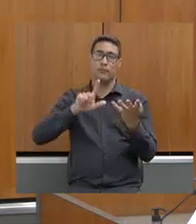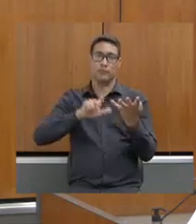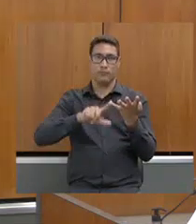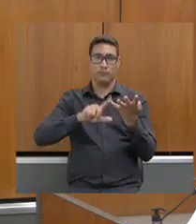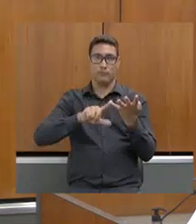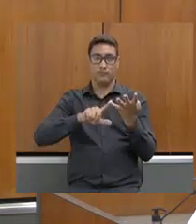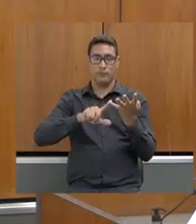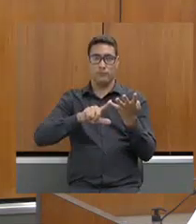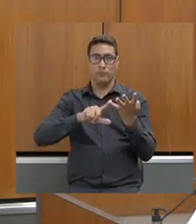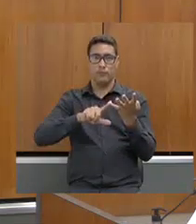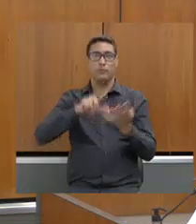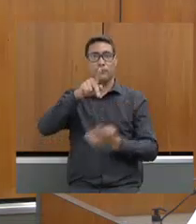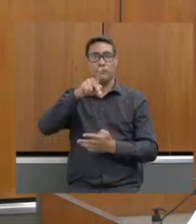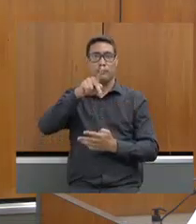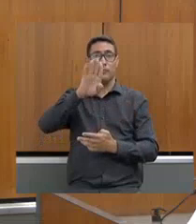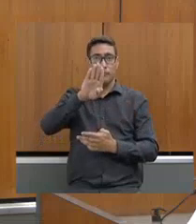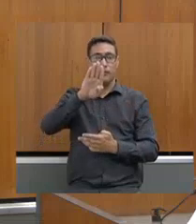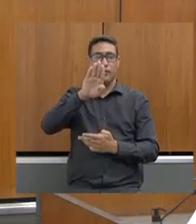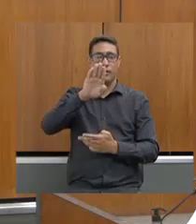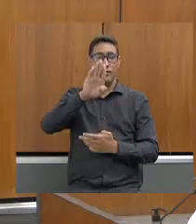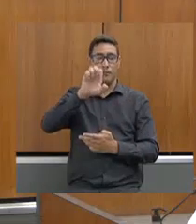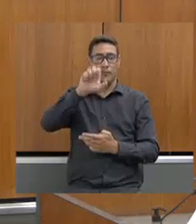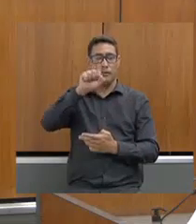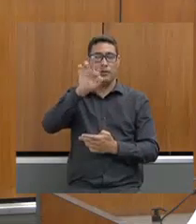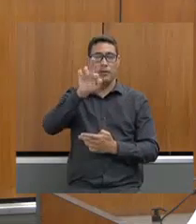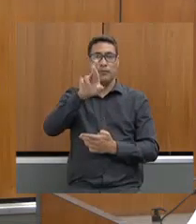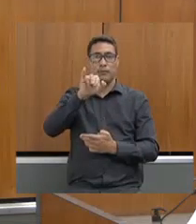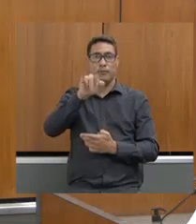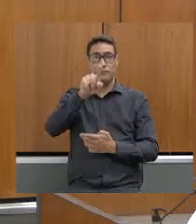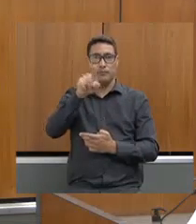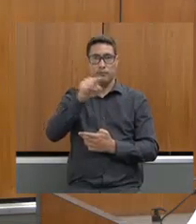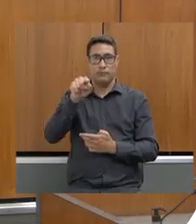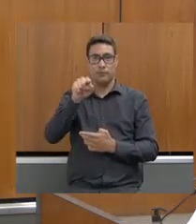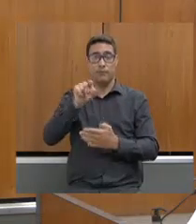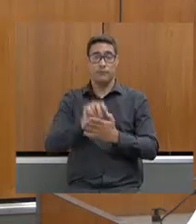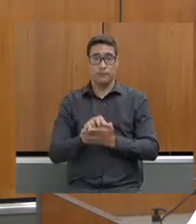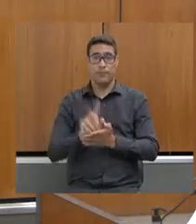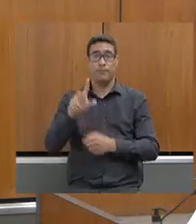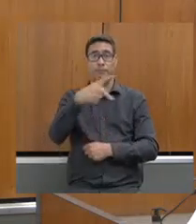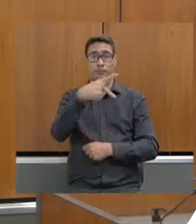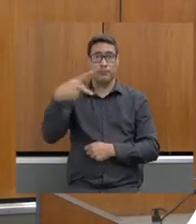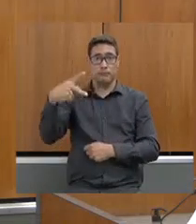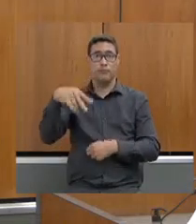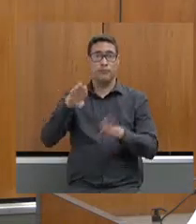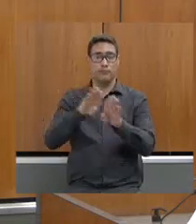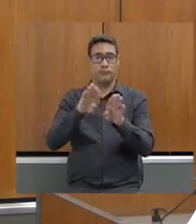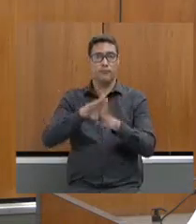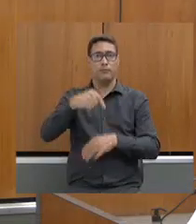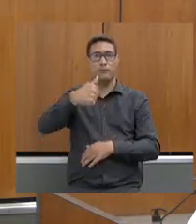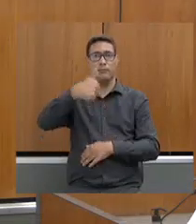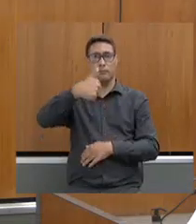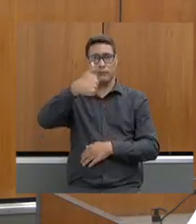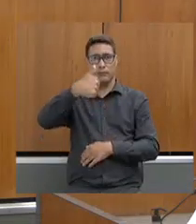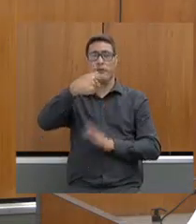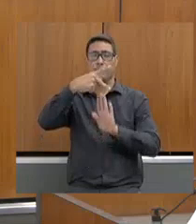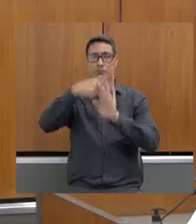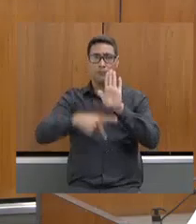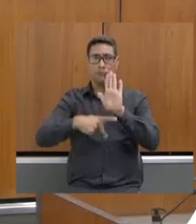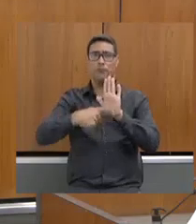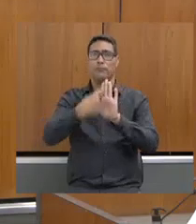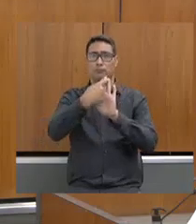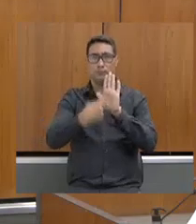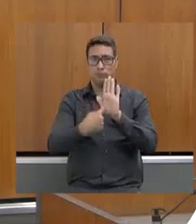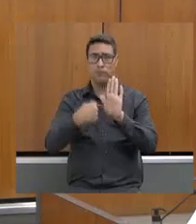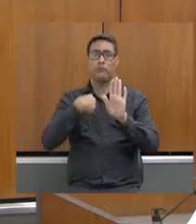deputada Beatriz Serqueira. A presidência nos termos do parágrafo 1º do artigo 132 do Regimento